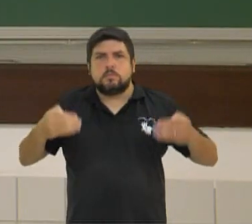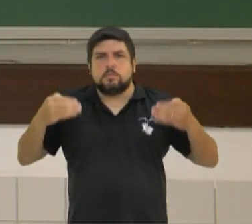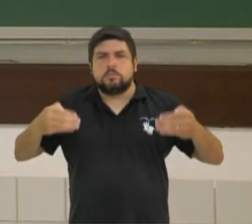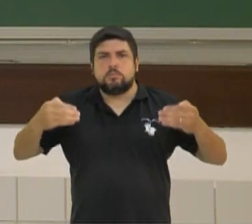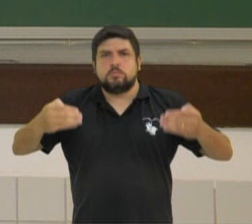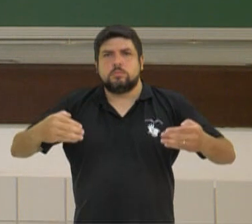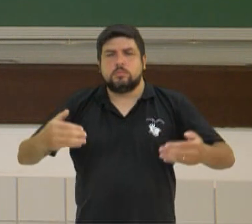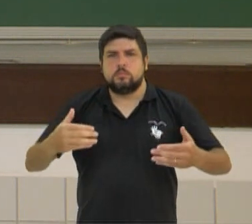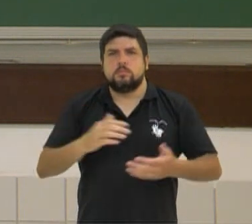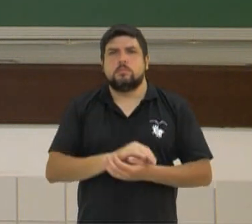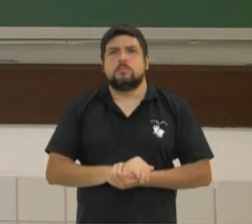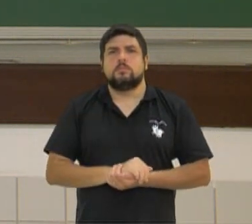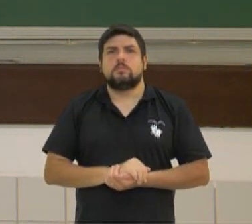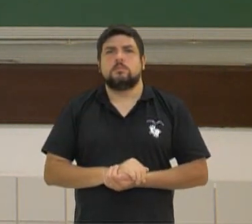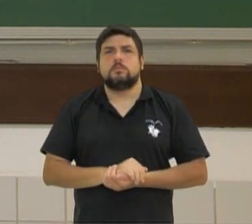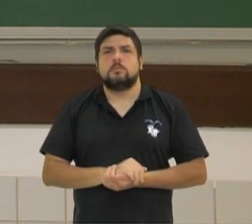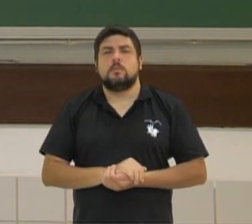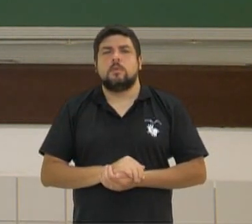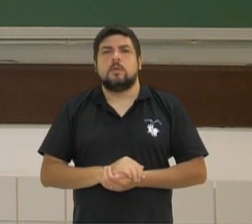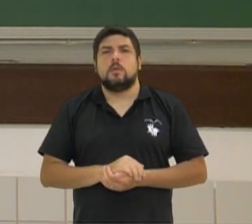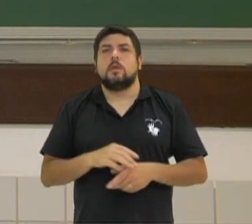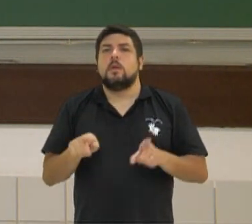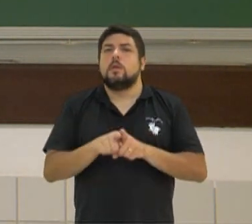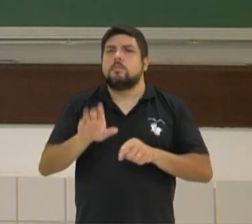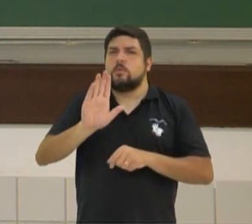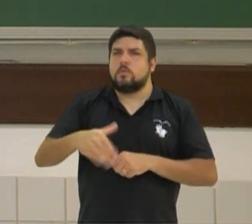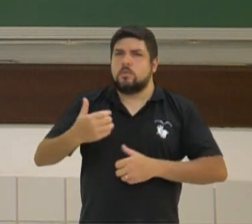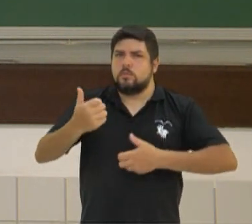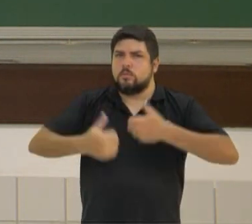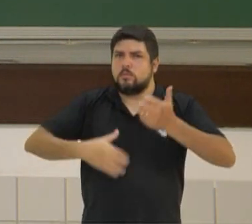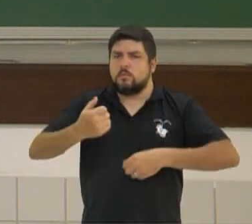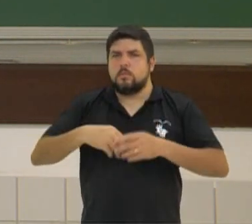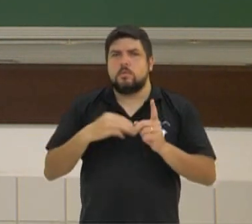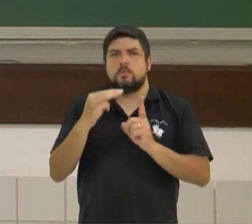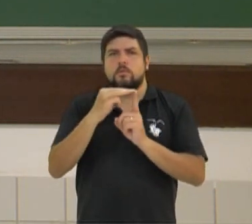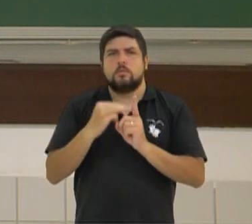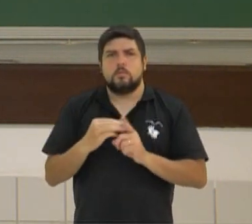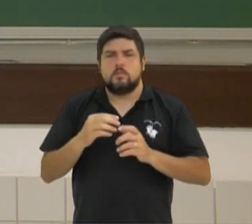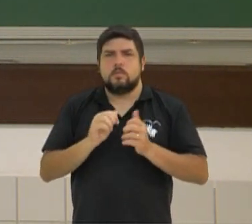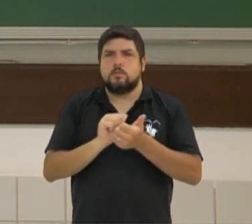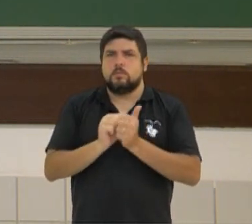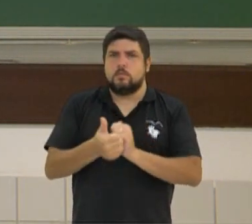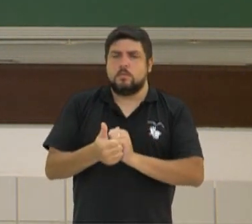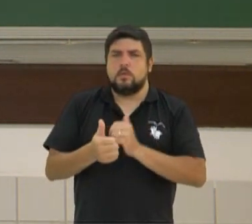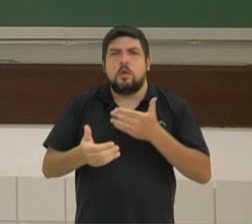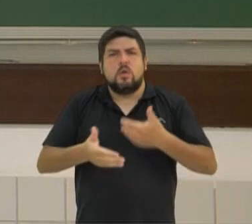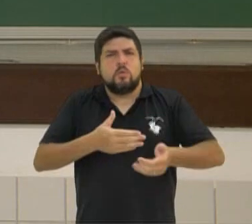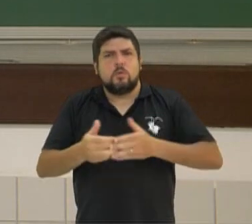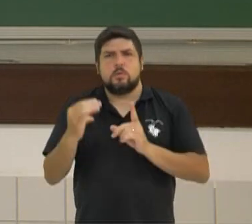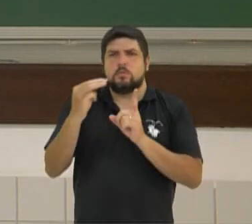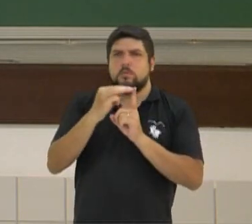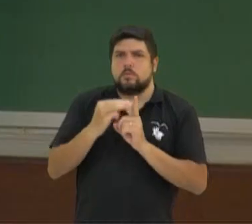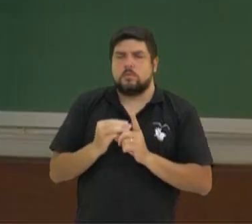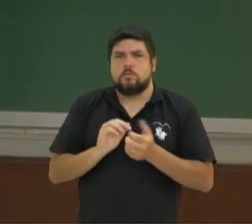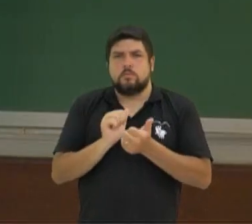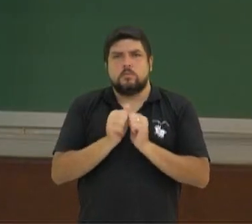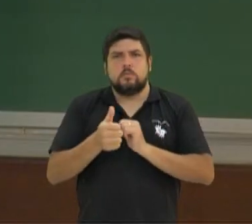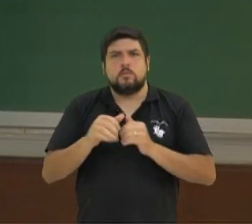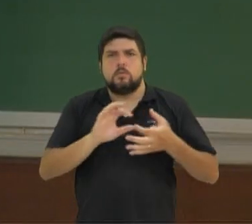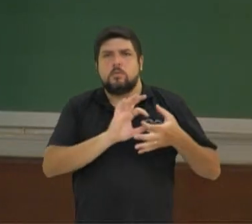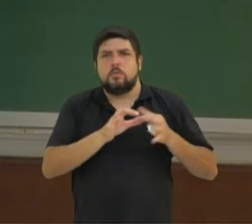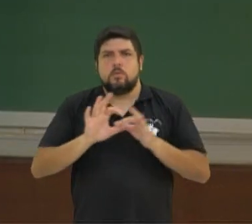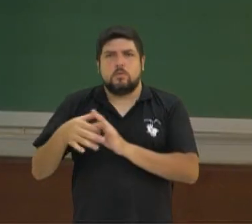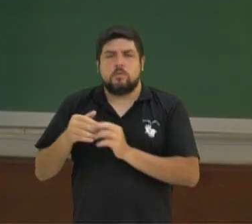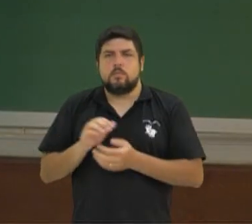badminton. Então, como nós sabemos, já falamos, né, de muitas outras modalidades, então, toda e qualquer modalidade olímpica, no caso do badminton,